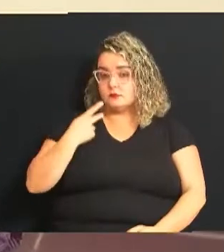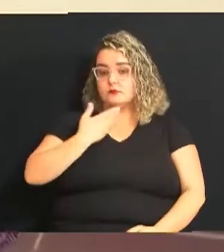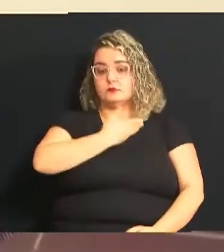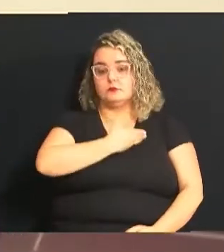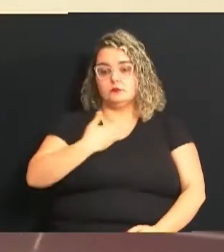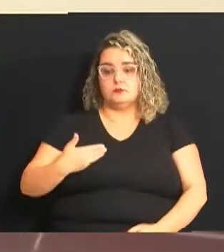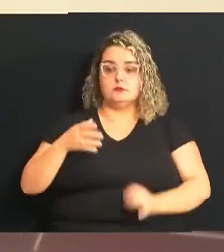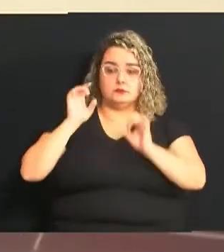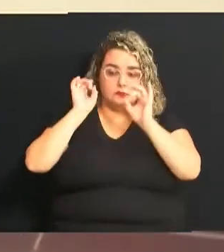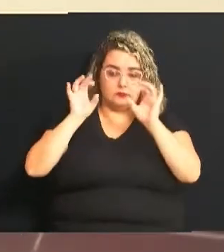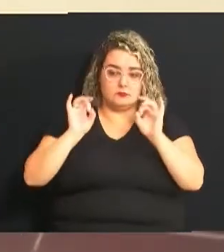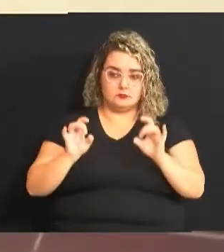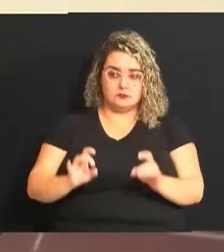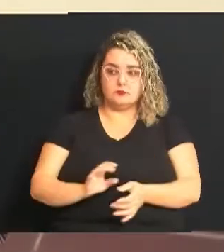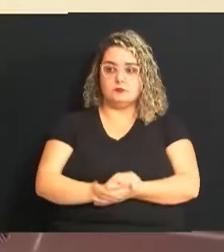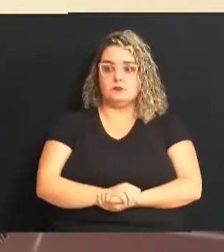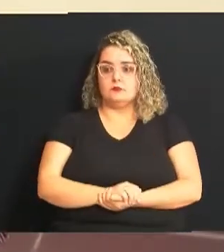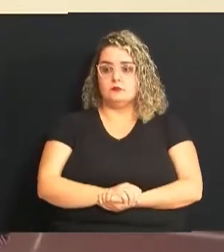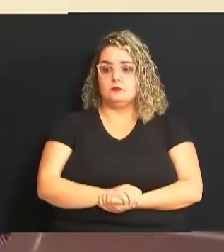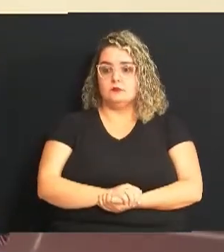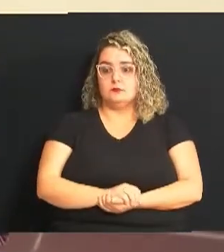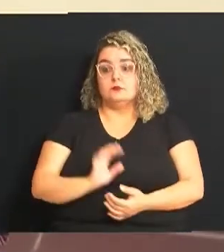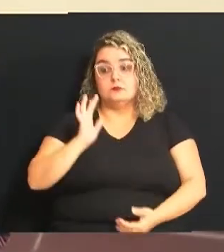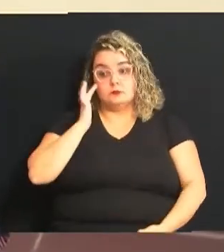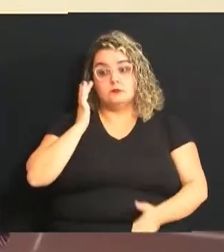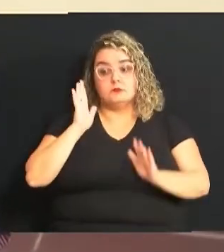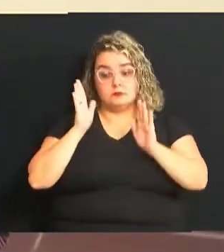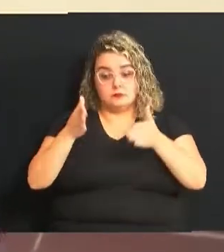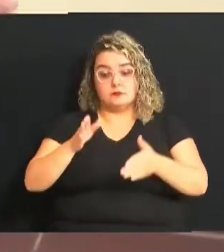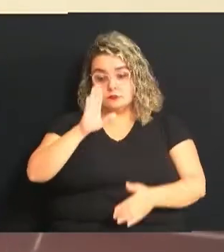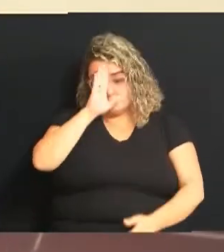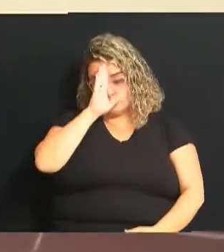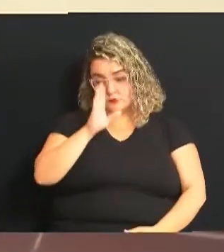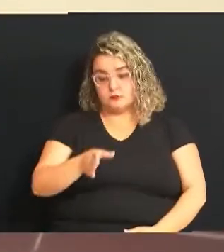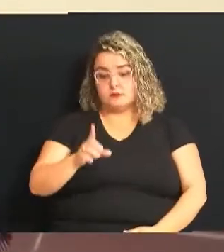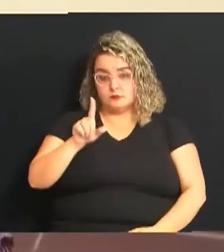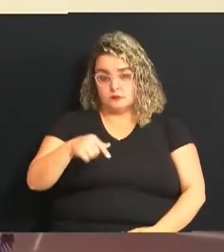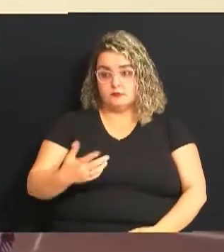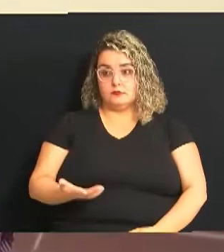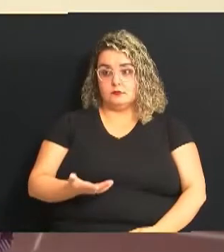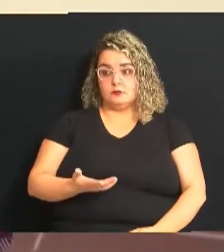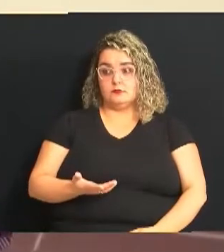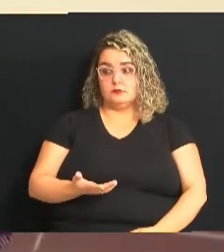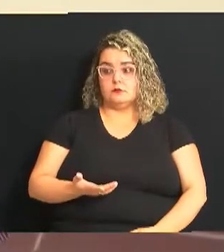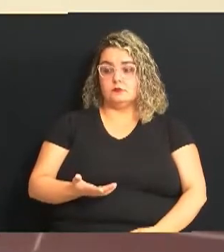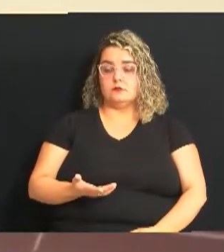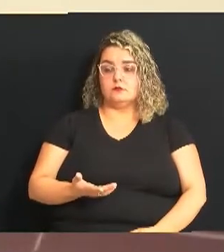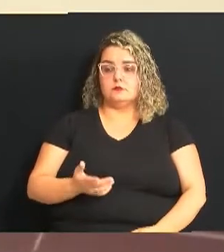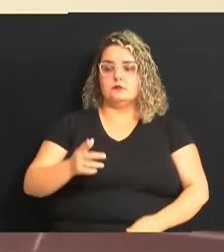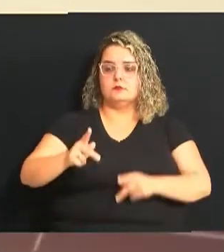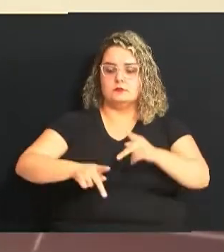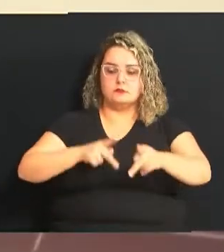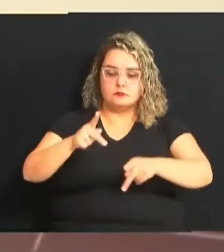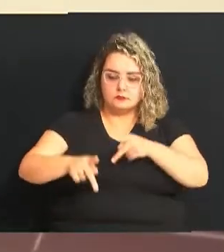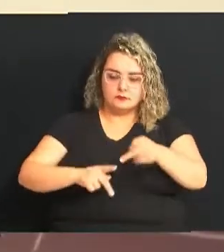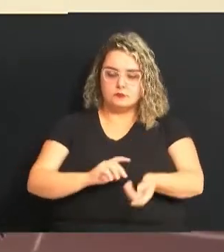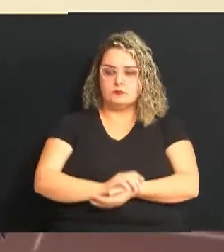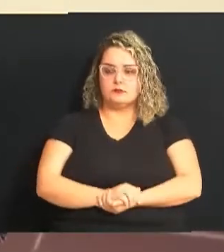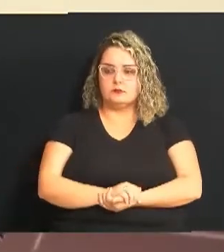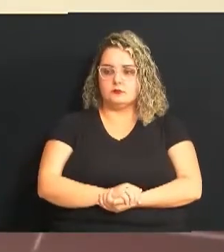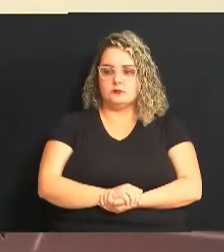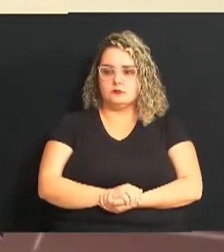específicas. Eu acho que o foco principal tem que ser exatamente a parte da população